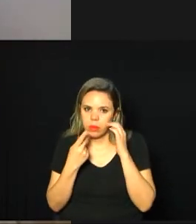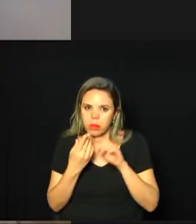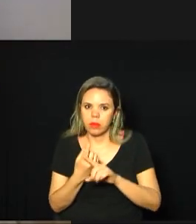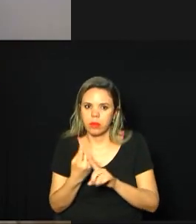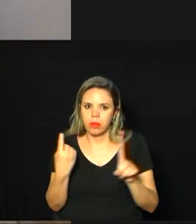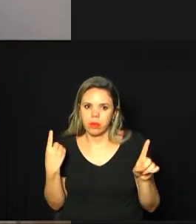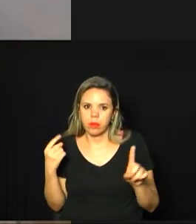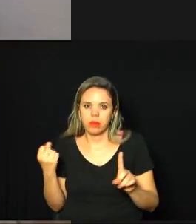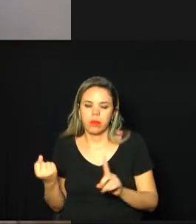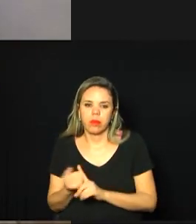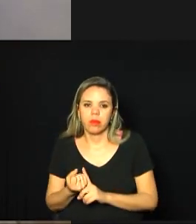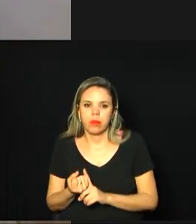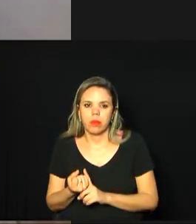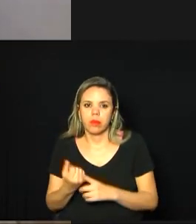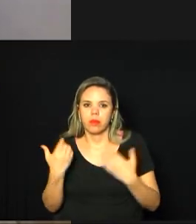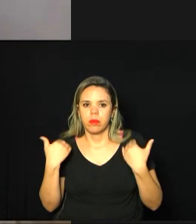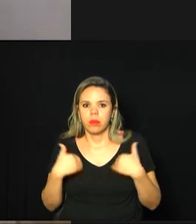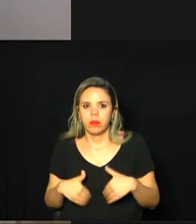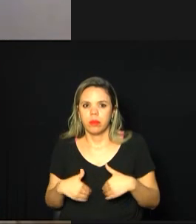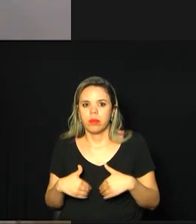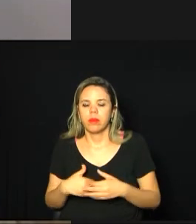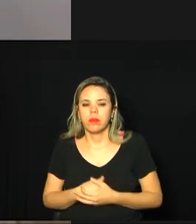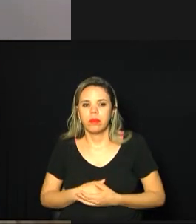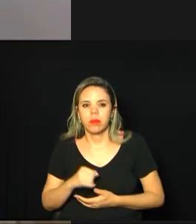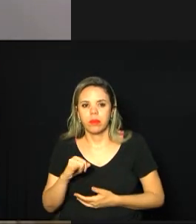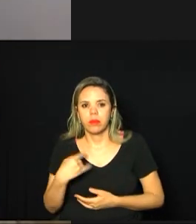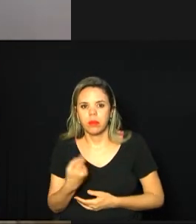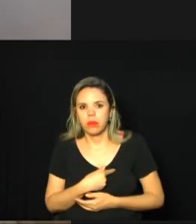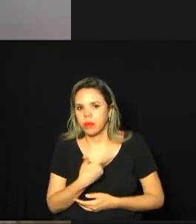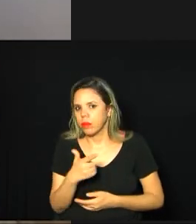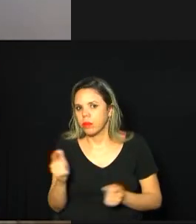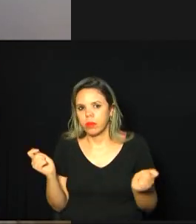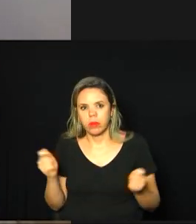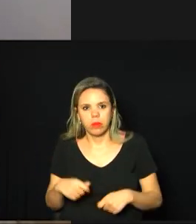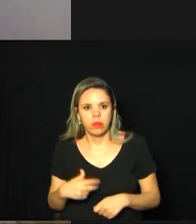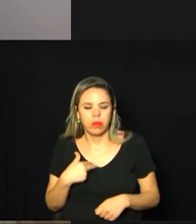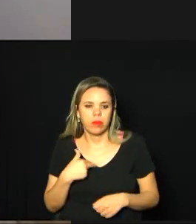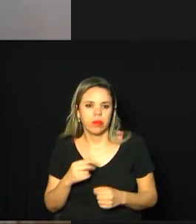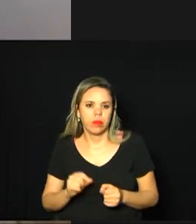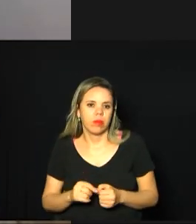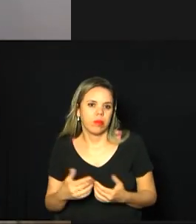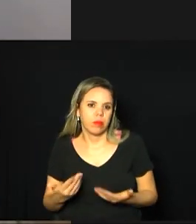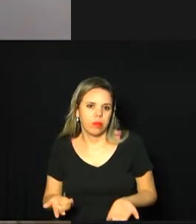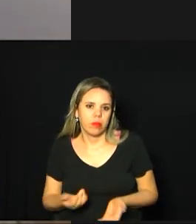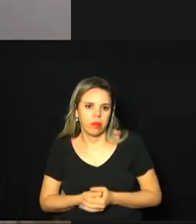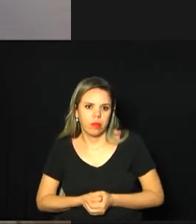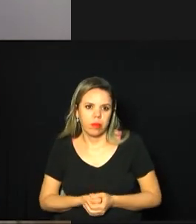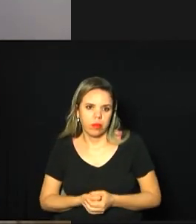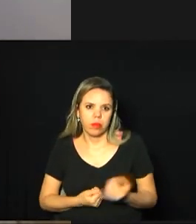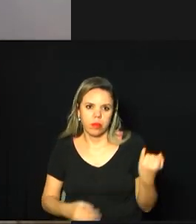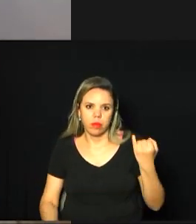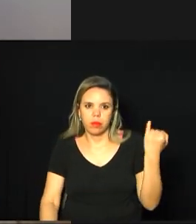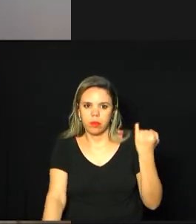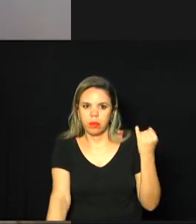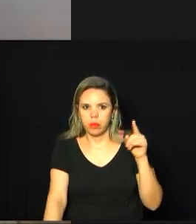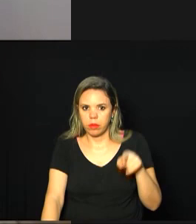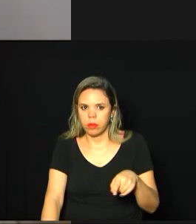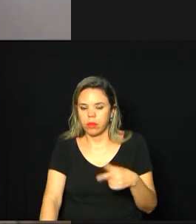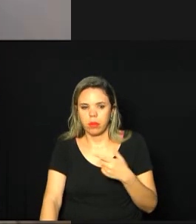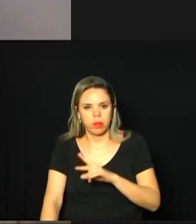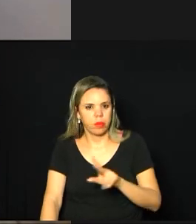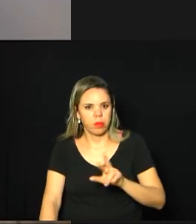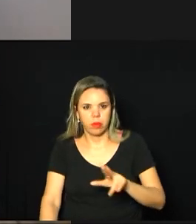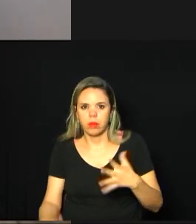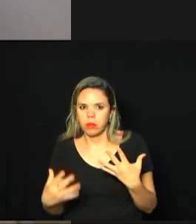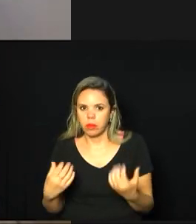distanciamento social ou físico, se a gente não tem condições para isso. Então, é importante que isso não seja visto